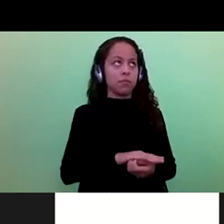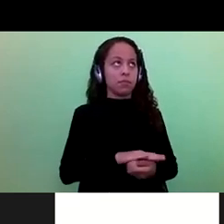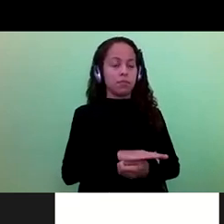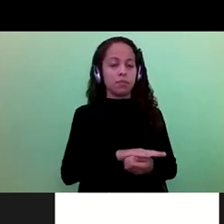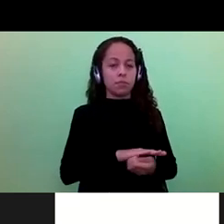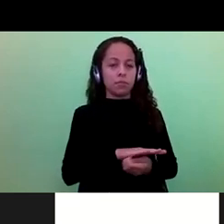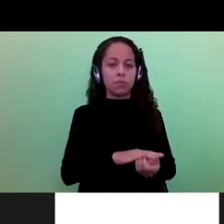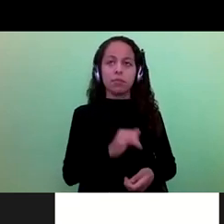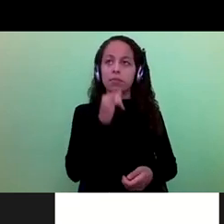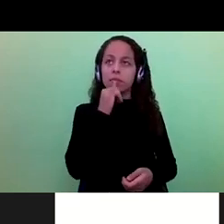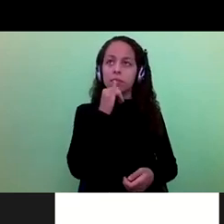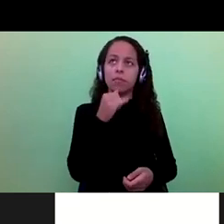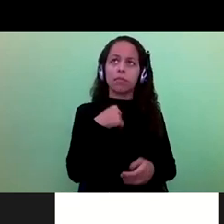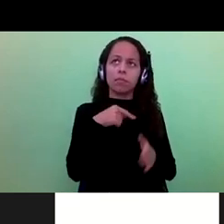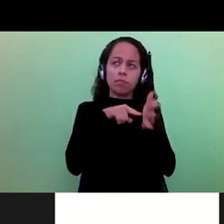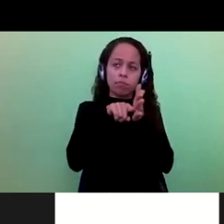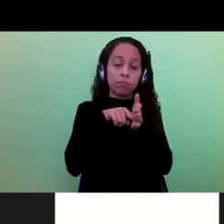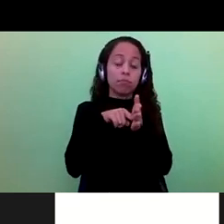reunir, por exemplo,